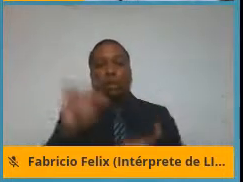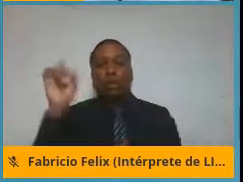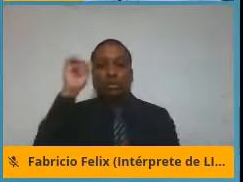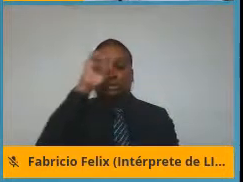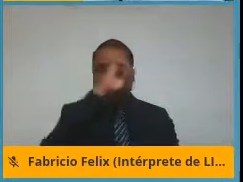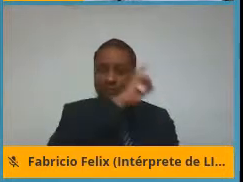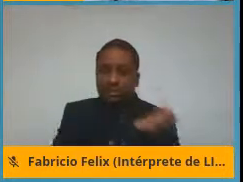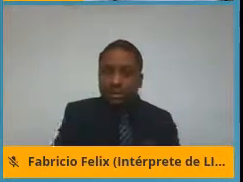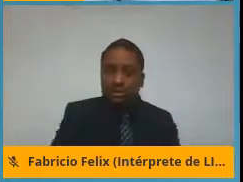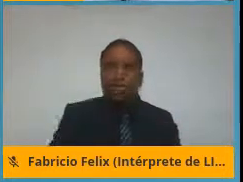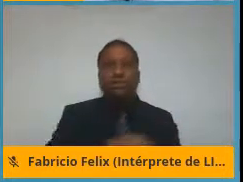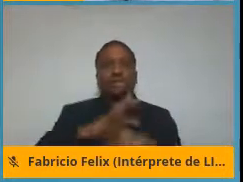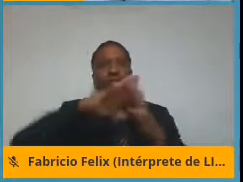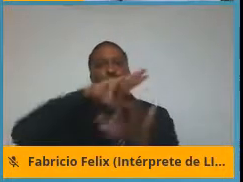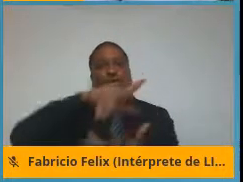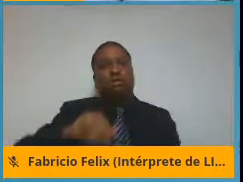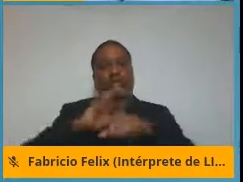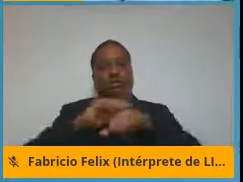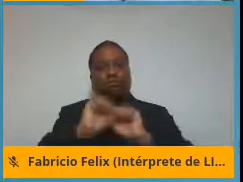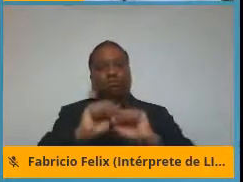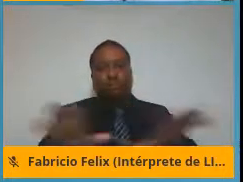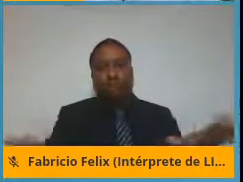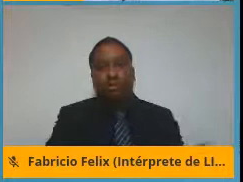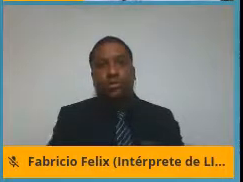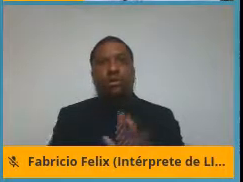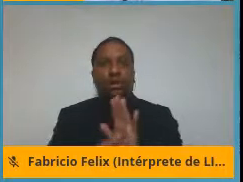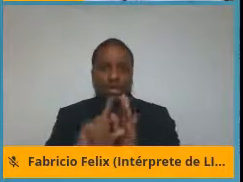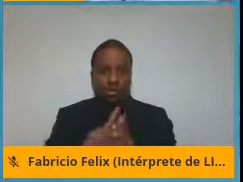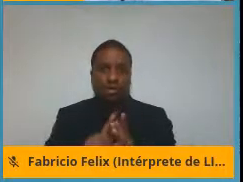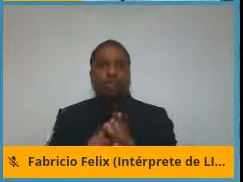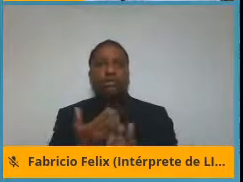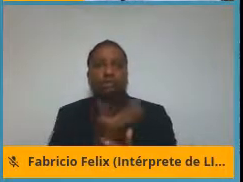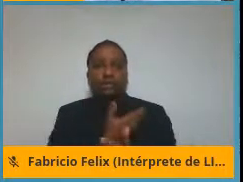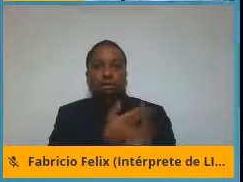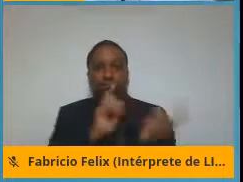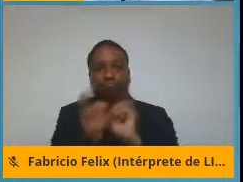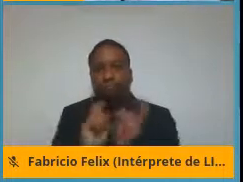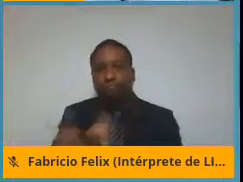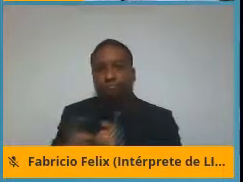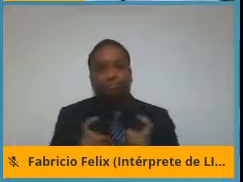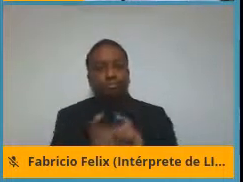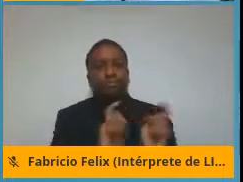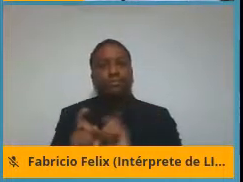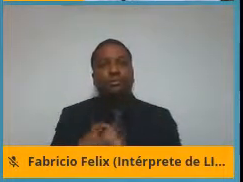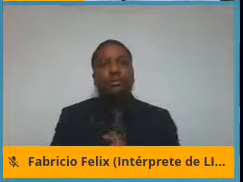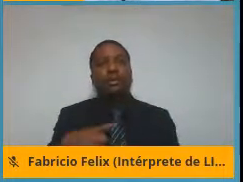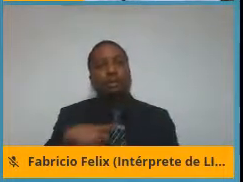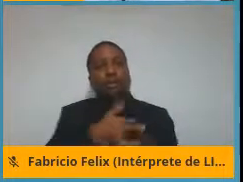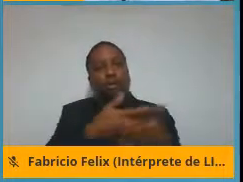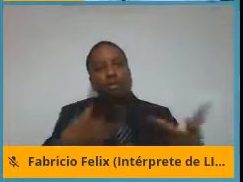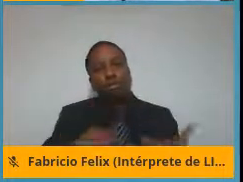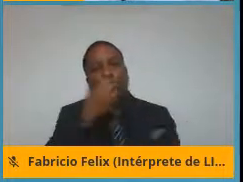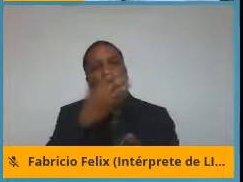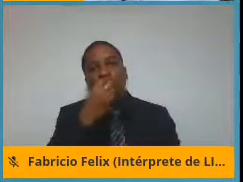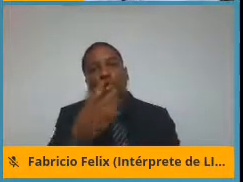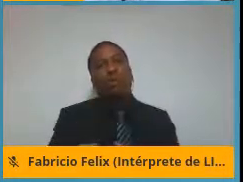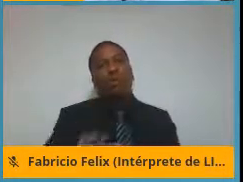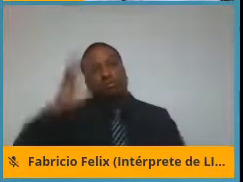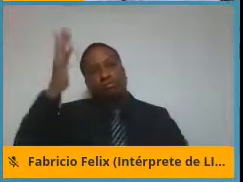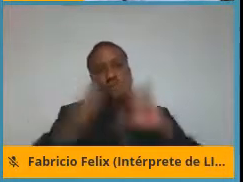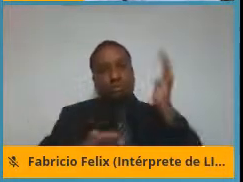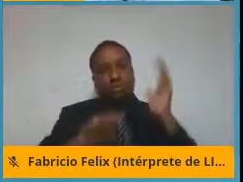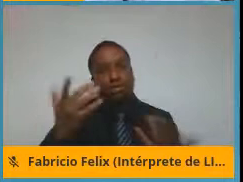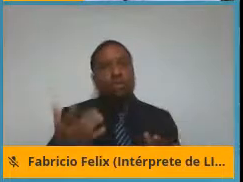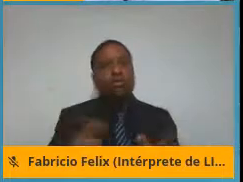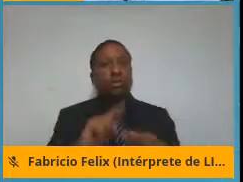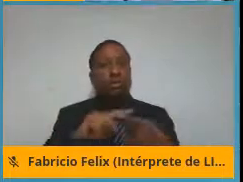pandemia, que inclusive os colegas estavam falando antes aqui na mesa redonda, a gente também teve coisas boas acontecendo na pandemia. Uma delas é a